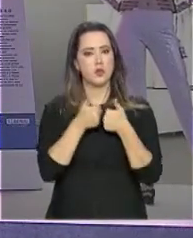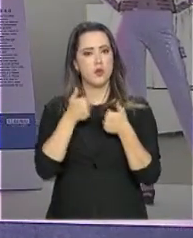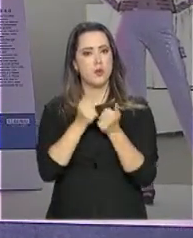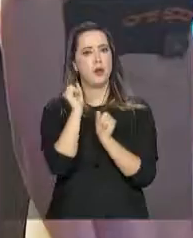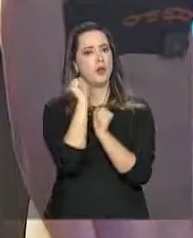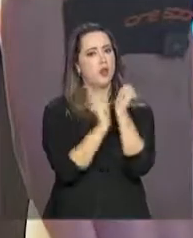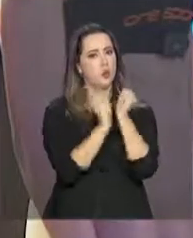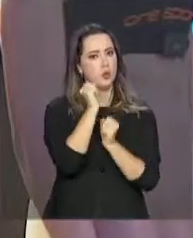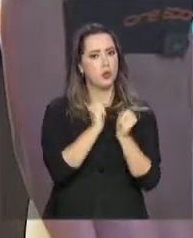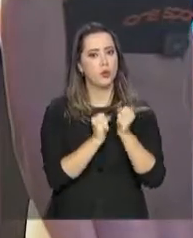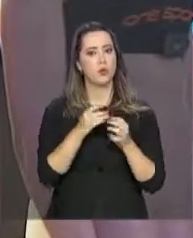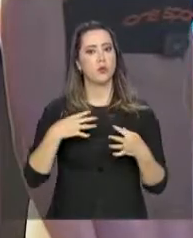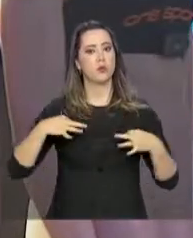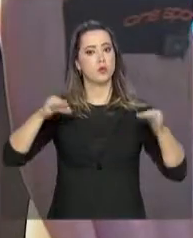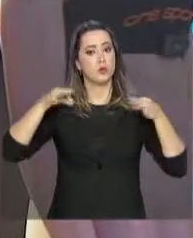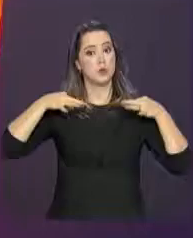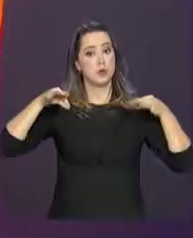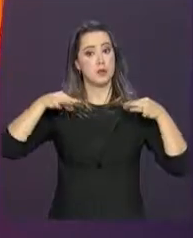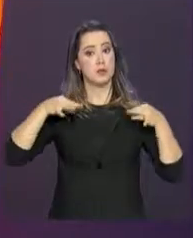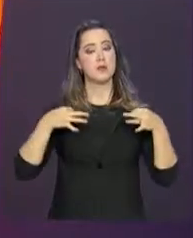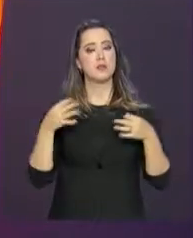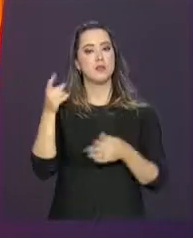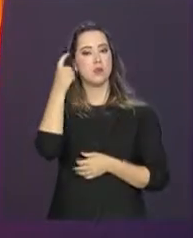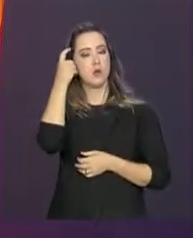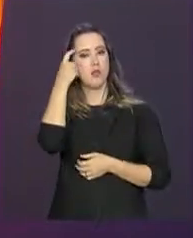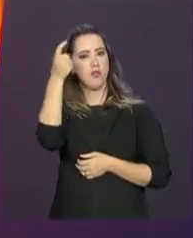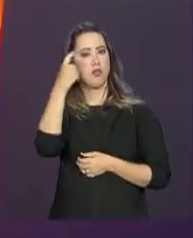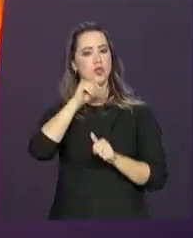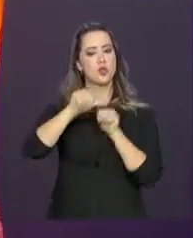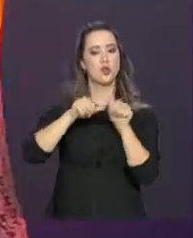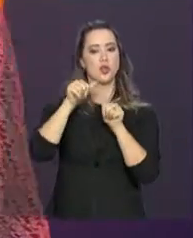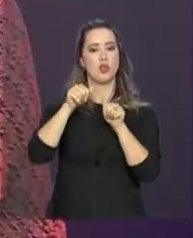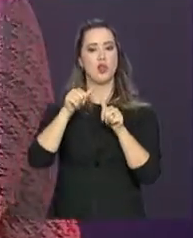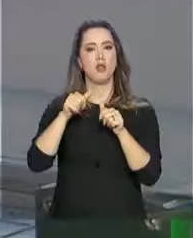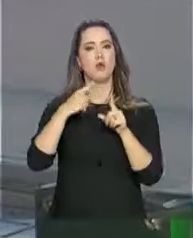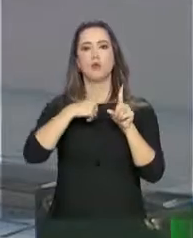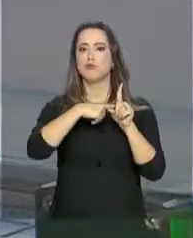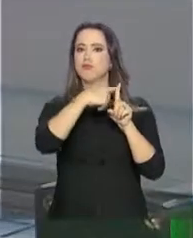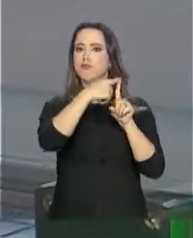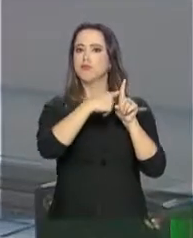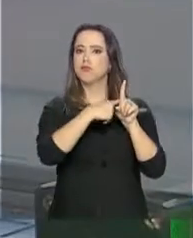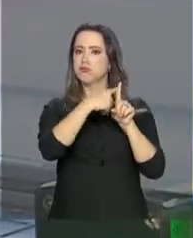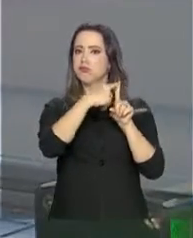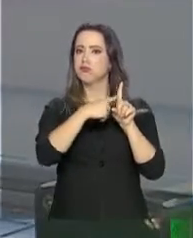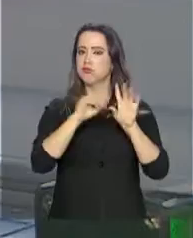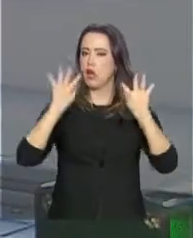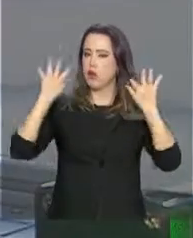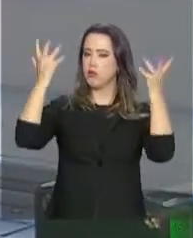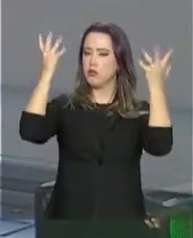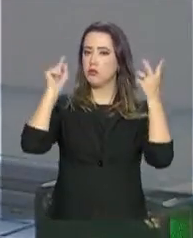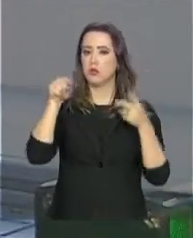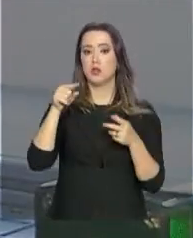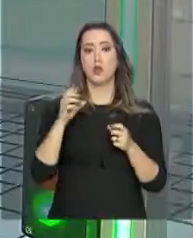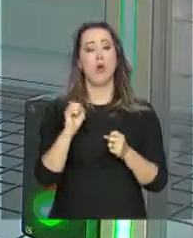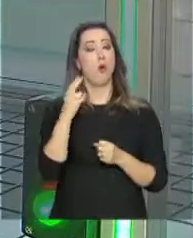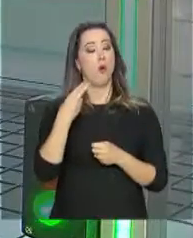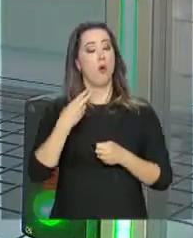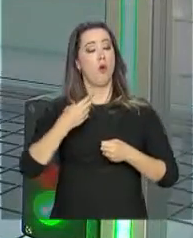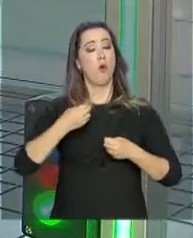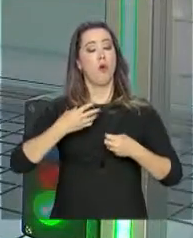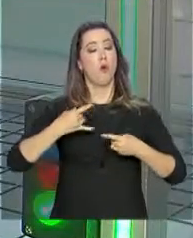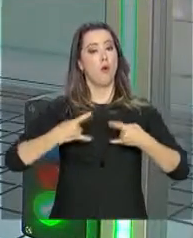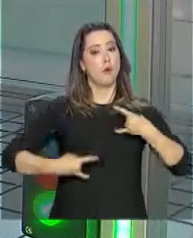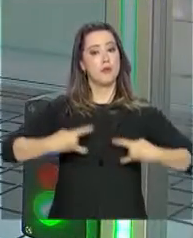têxtil com tecidos inteligentes que mudam de temperatura segundo o clima ou esse robô que constroem minutos um